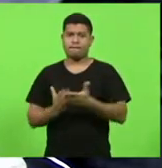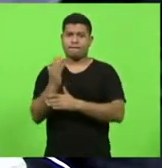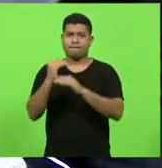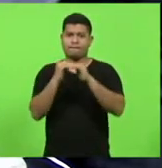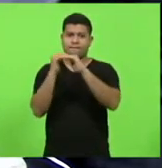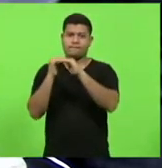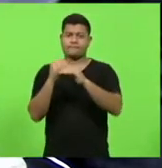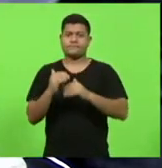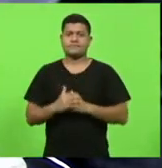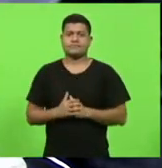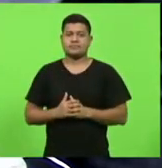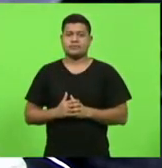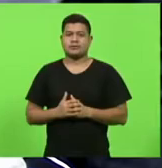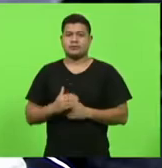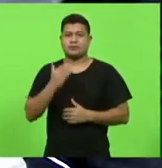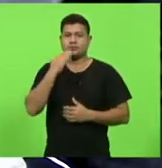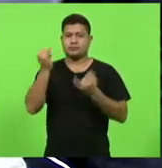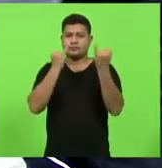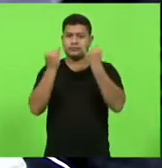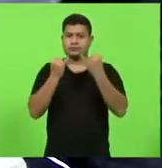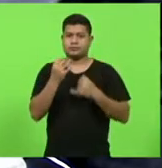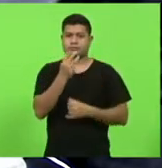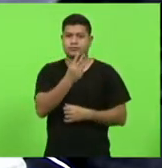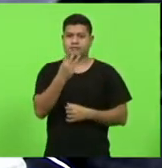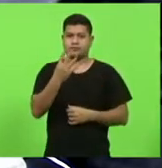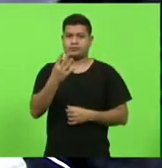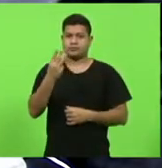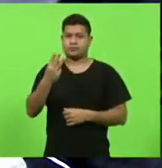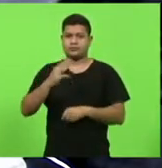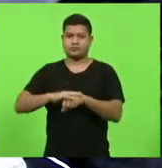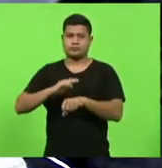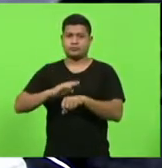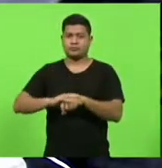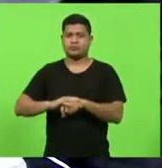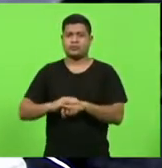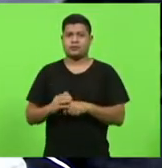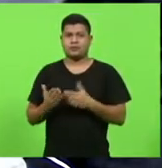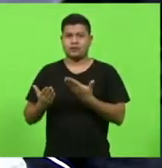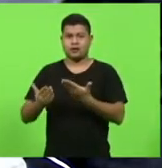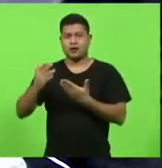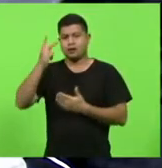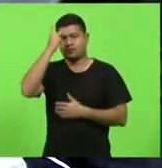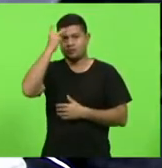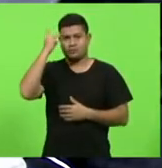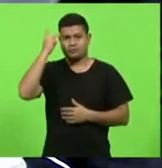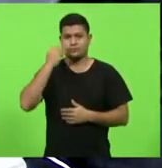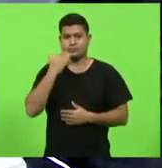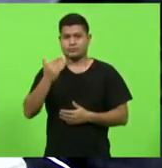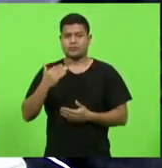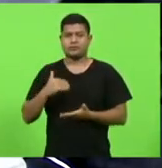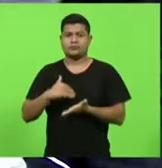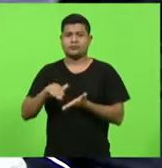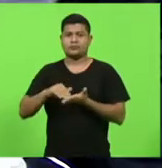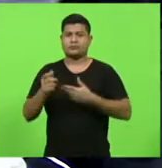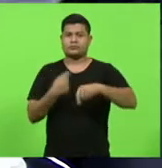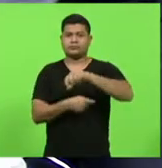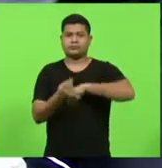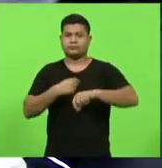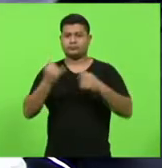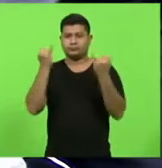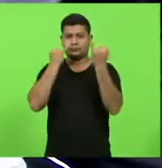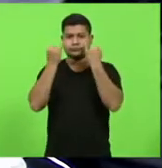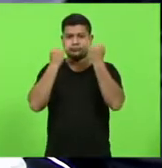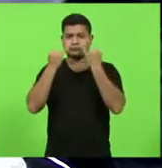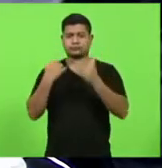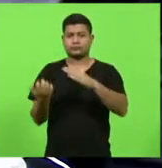por unanimidade. Pedido de informação 343, autor deputada Paulinha, solicitando ao secretário de Estado da Administração informações acerca das